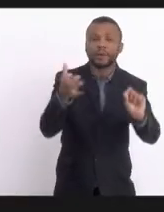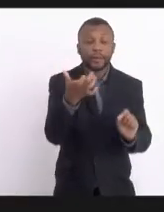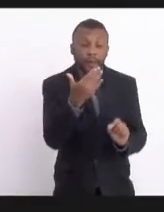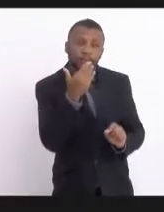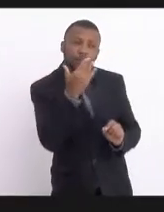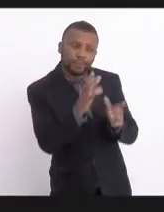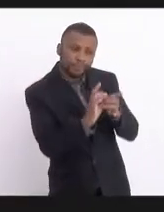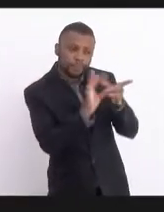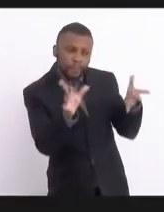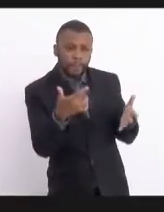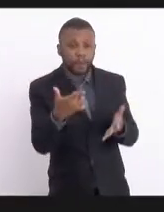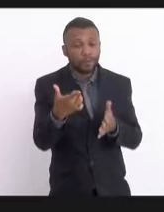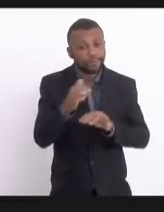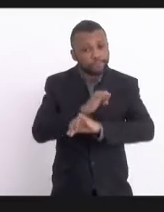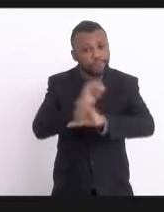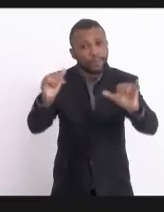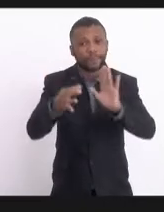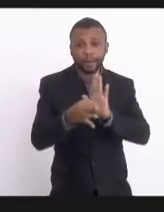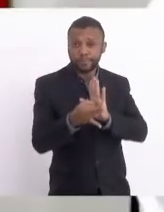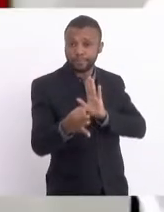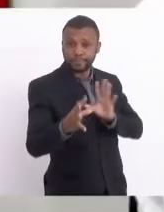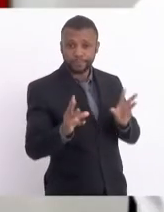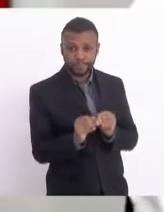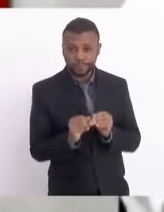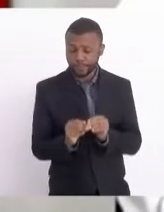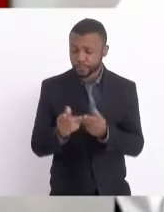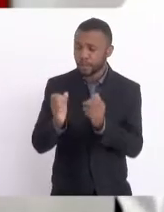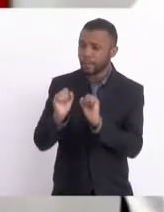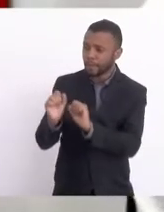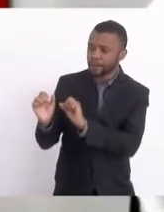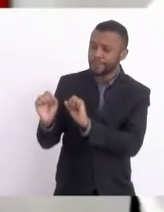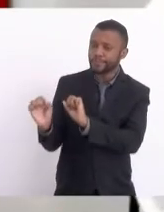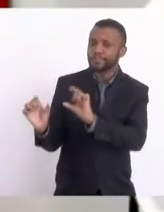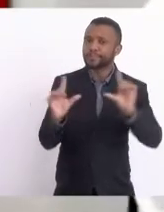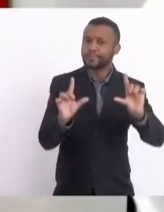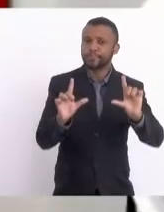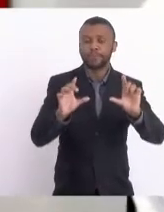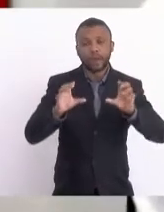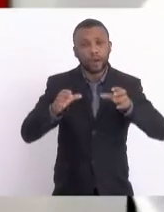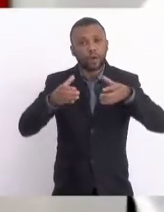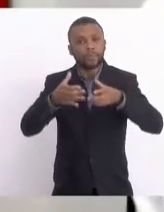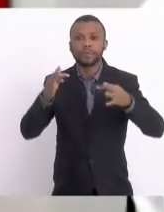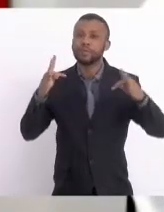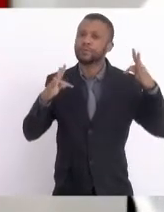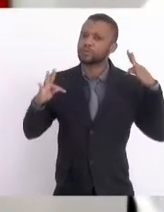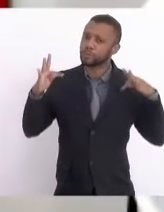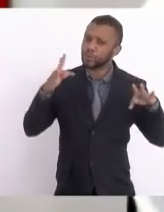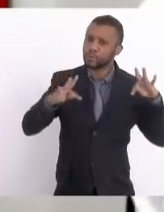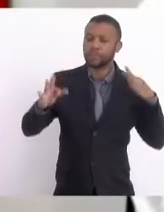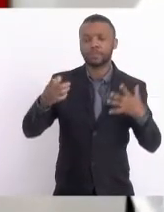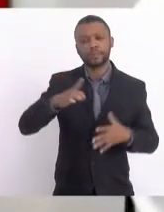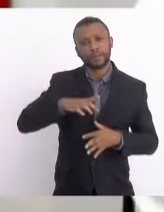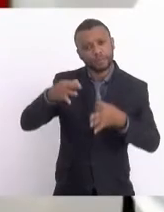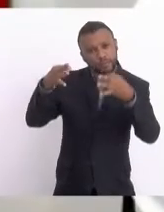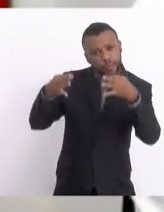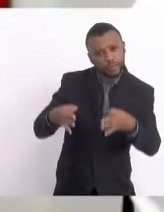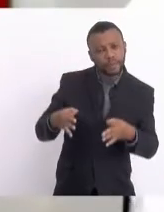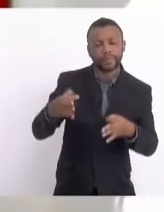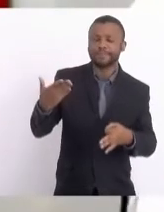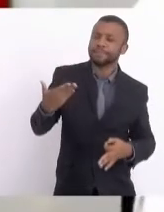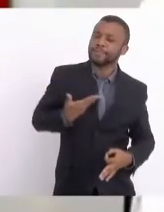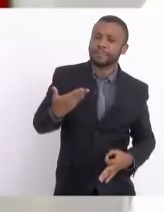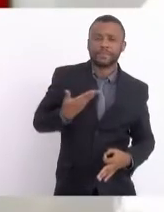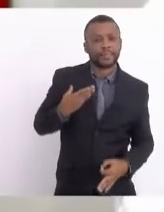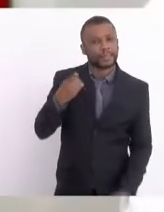então, o parecer. Para emitir o parecer pela Comissão de Turismo, com certeza, nobre querida